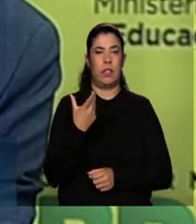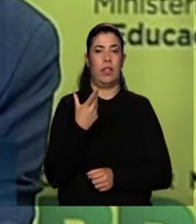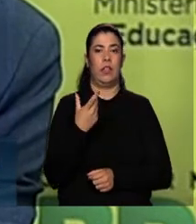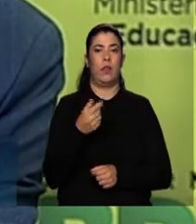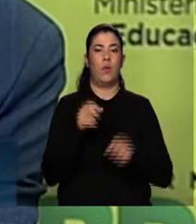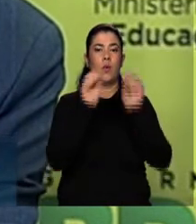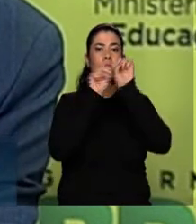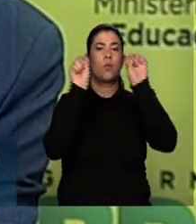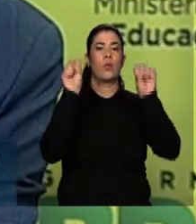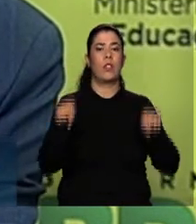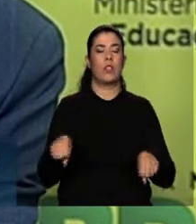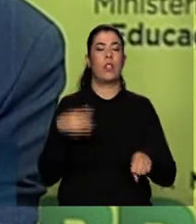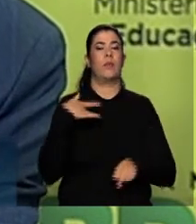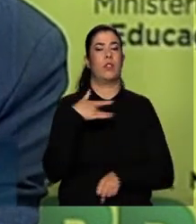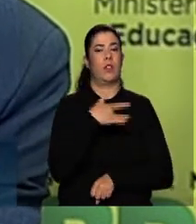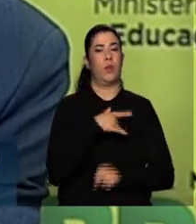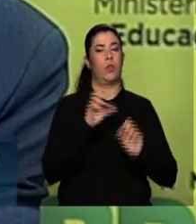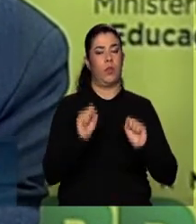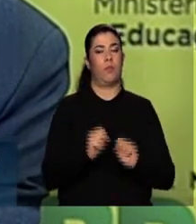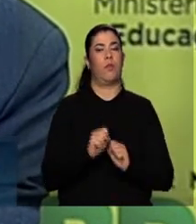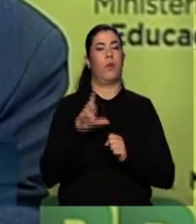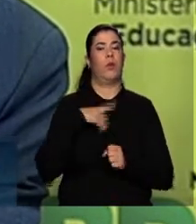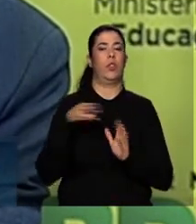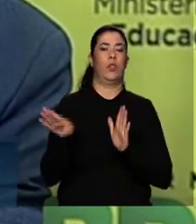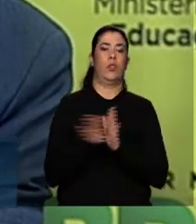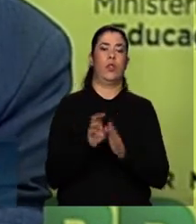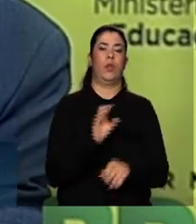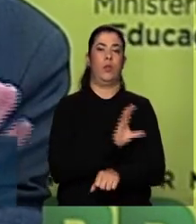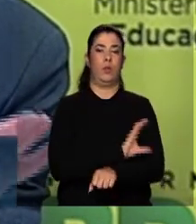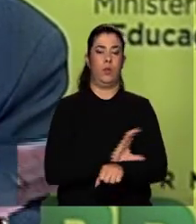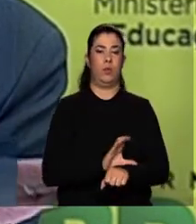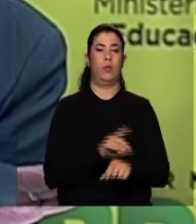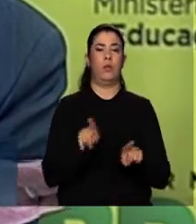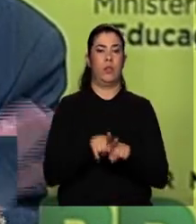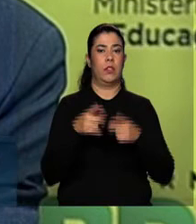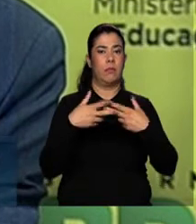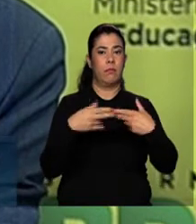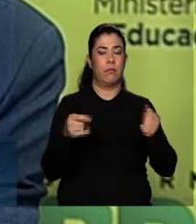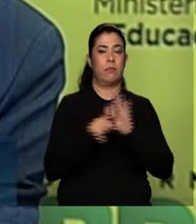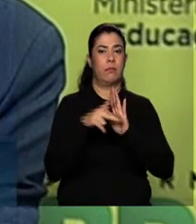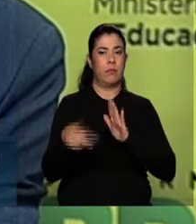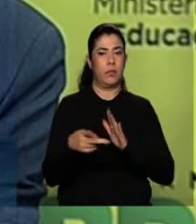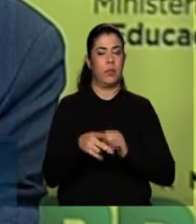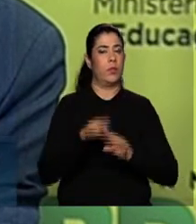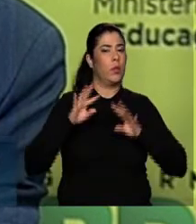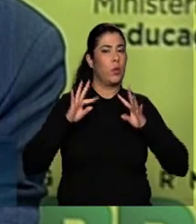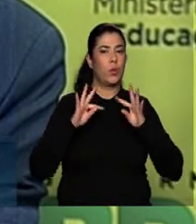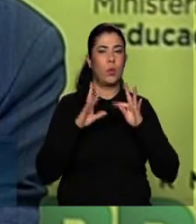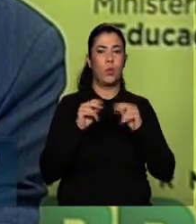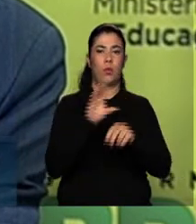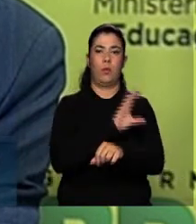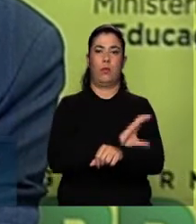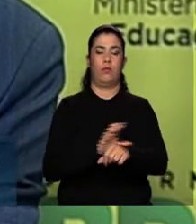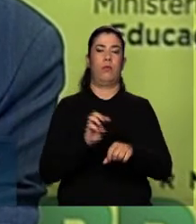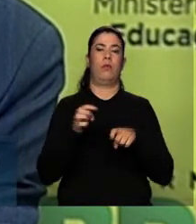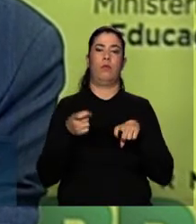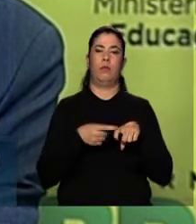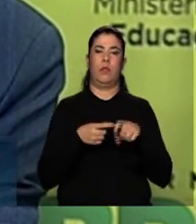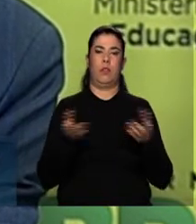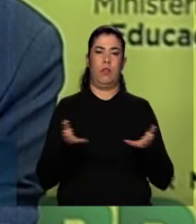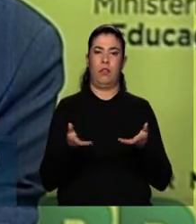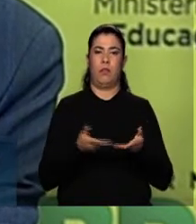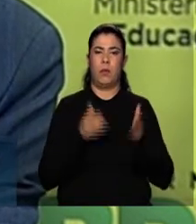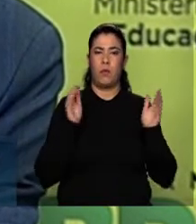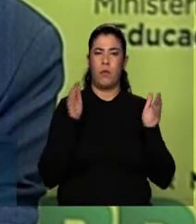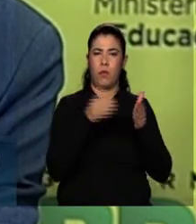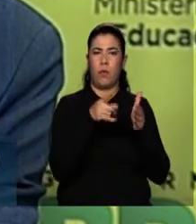podem comportar o curso. E aí você vai fazendo o recorte. A avaliação é para todos os cursos de medicina, tá? Não é só para